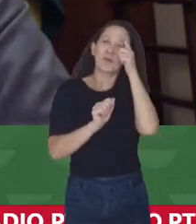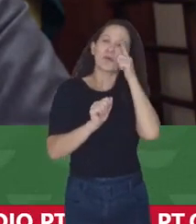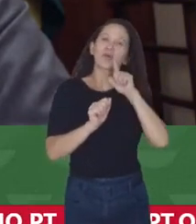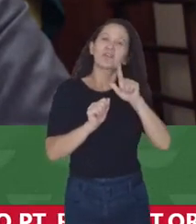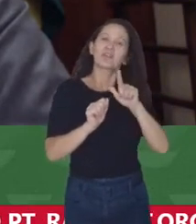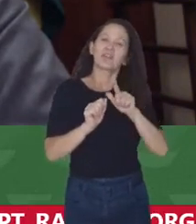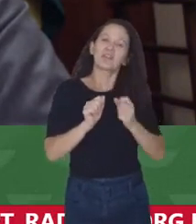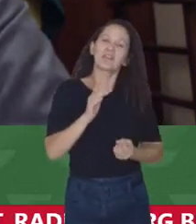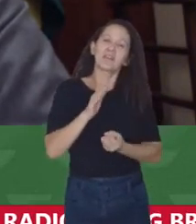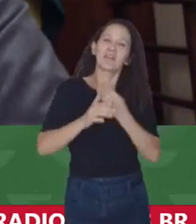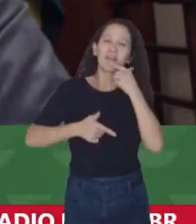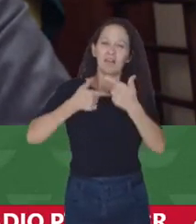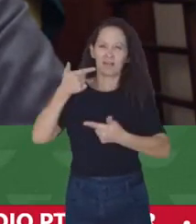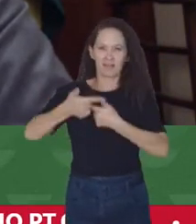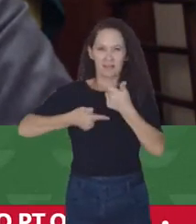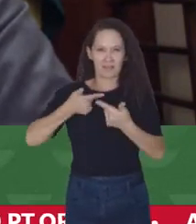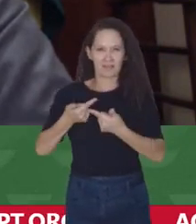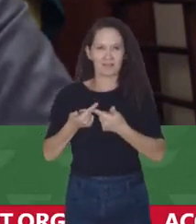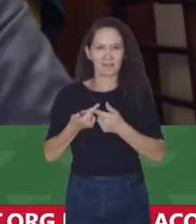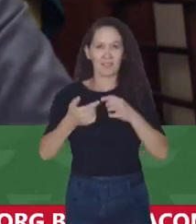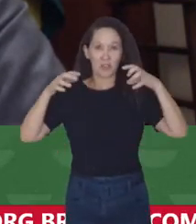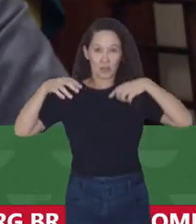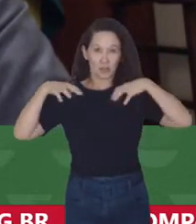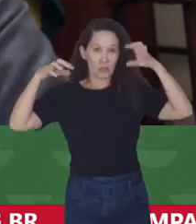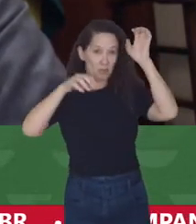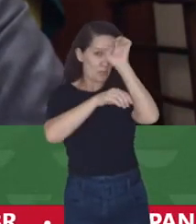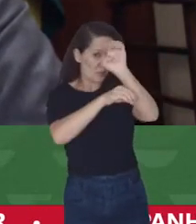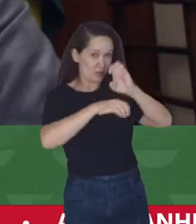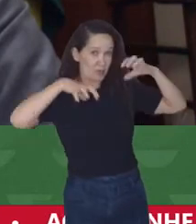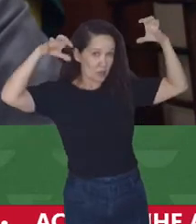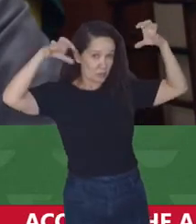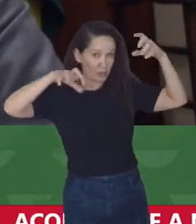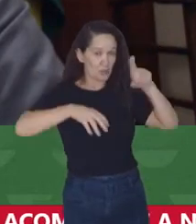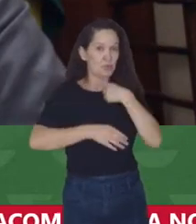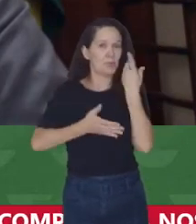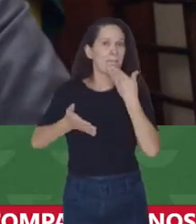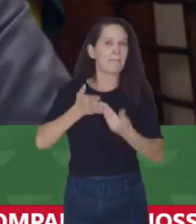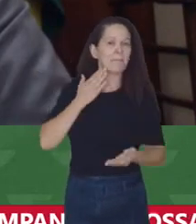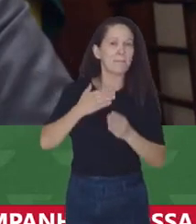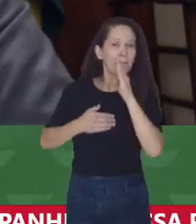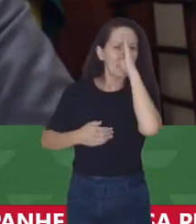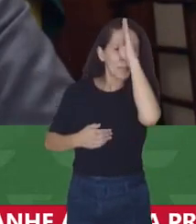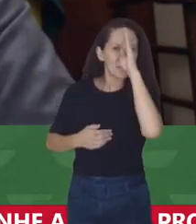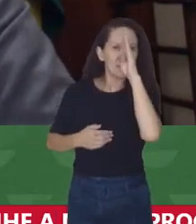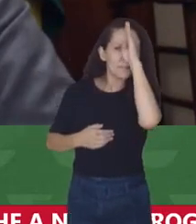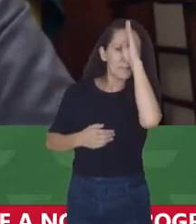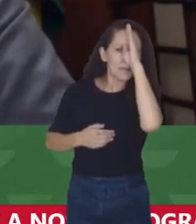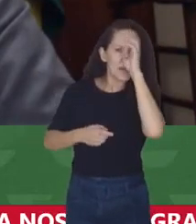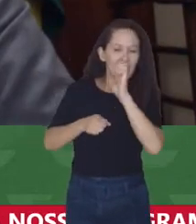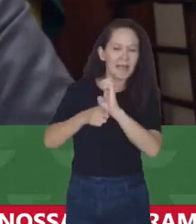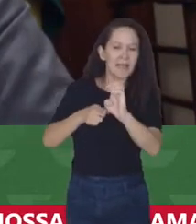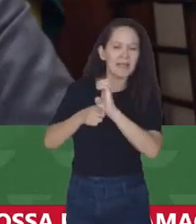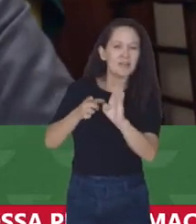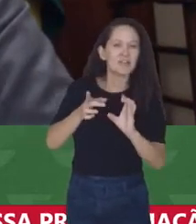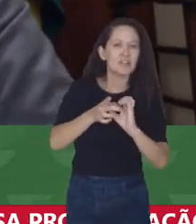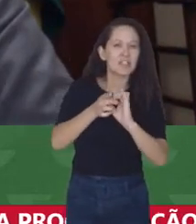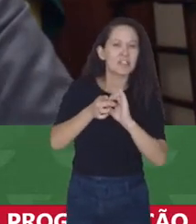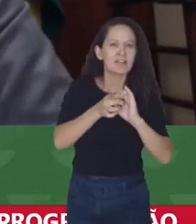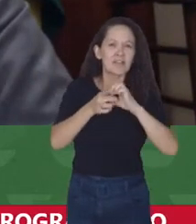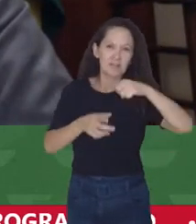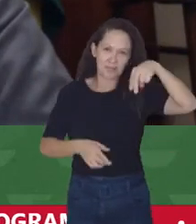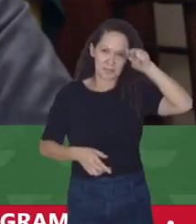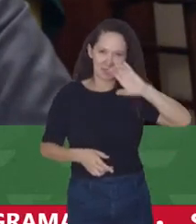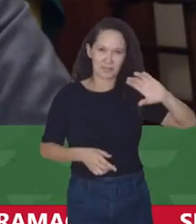emprego. O meu estado, Guilherme, com as fortes chuvas, nós perdemos a principal eixo de ligação com o nordeste do